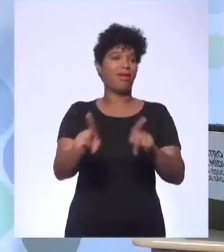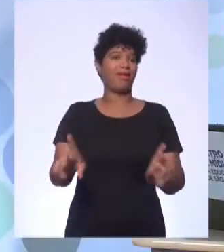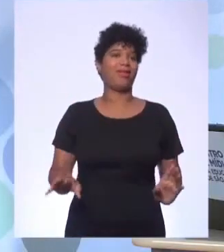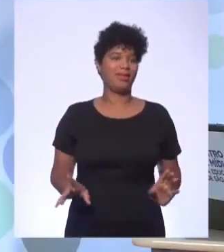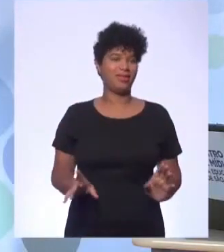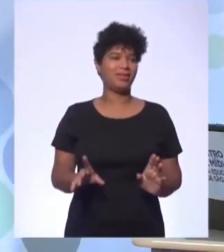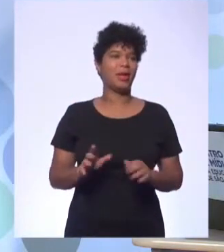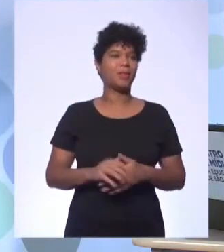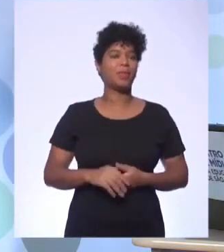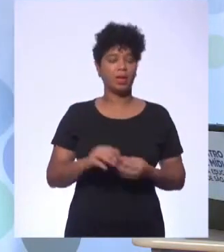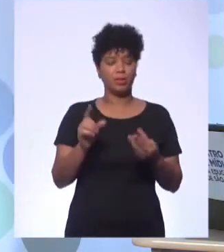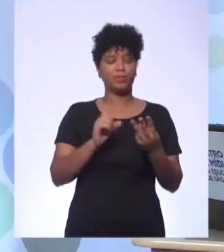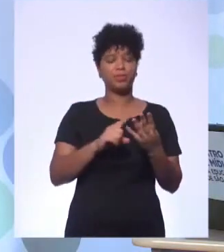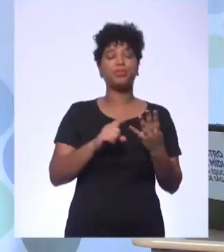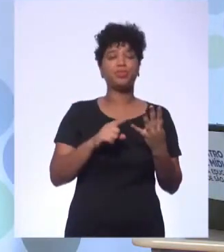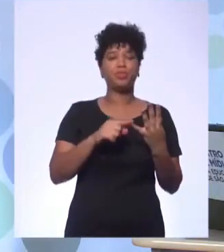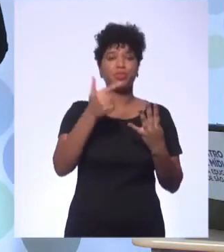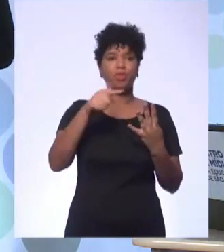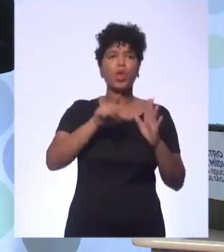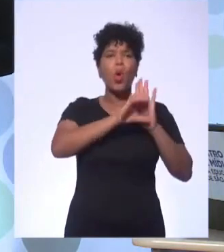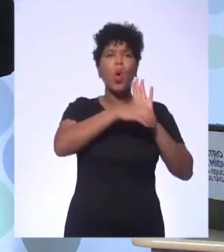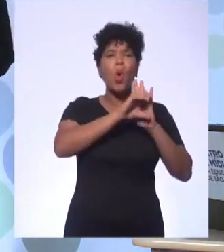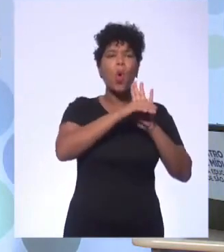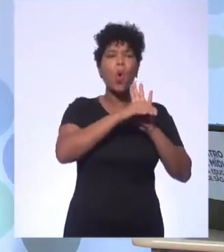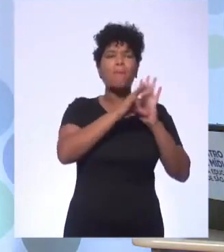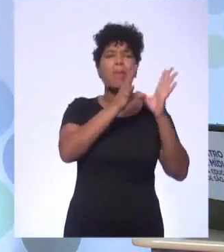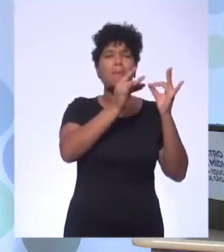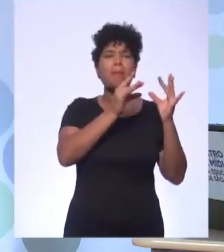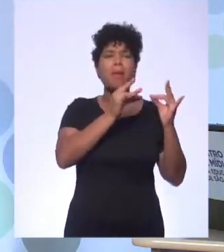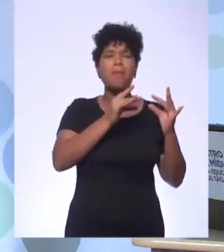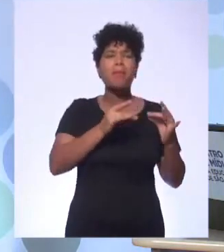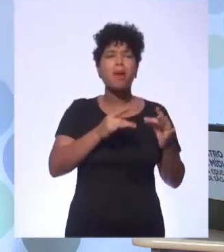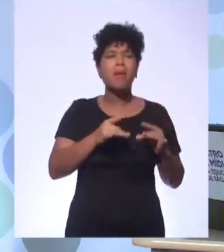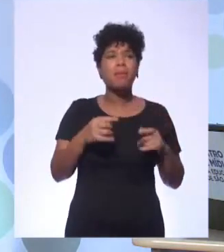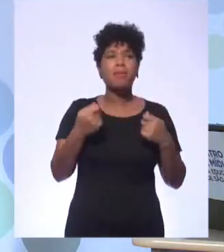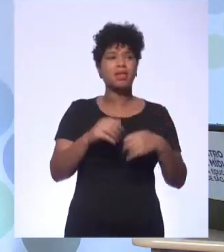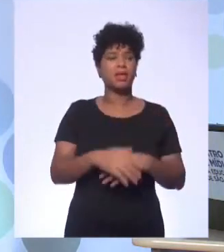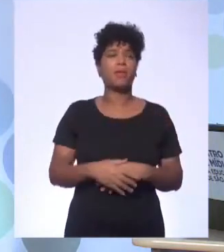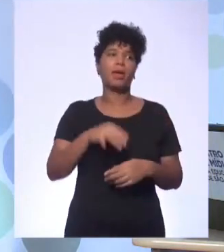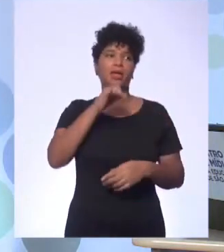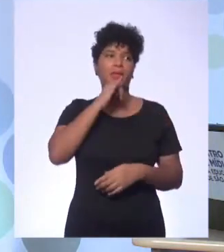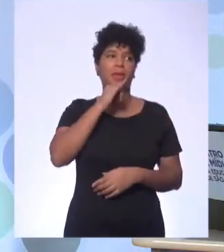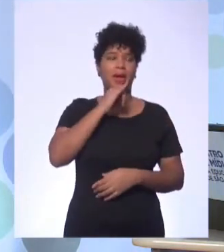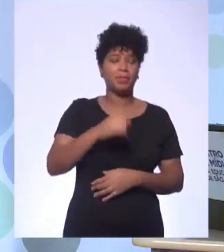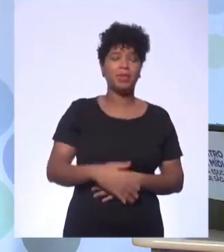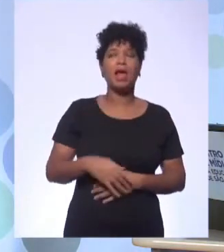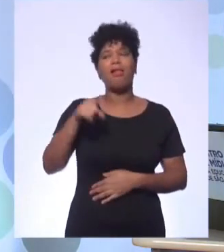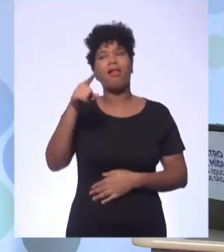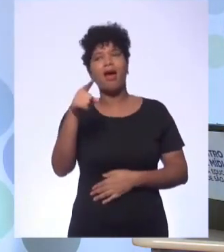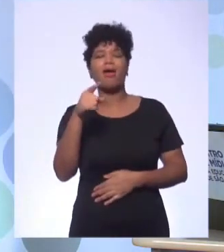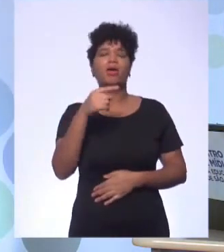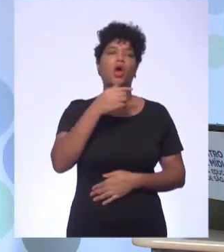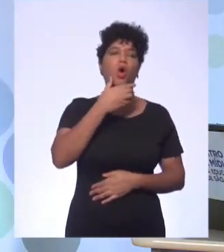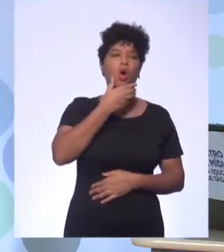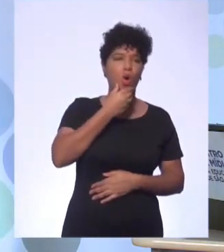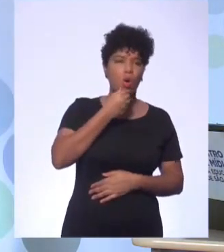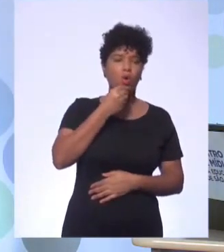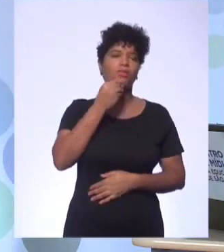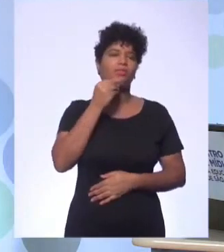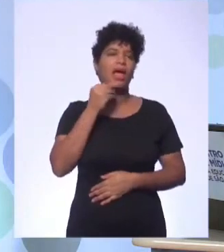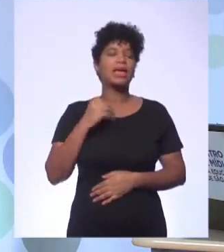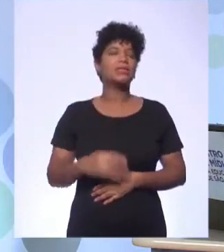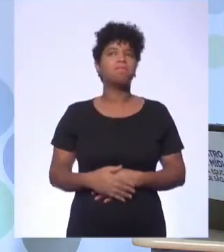tá? Muitas vezes a gente fala assim, o artista X, ele resolveu fazer